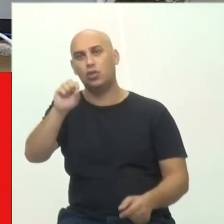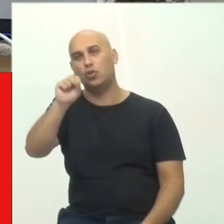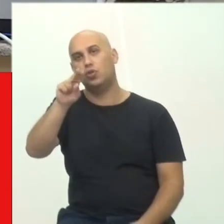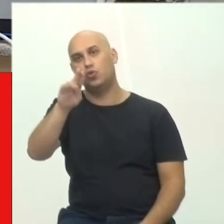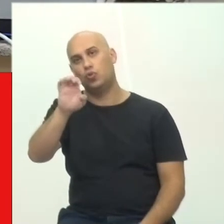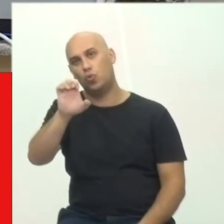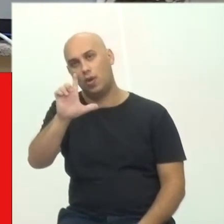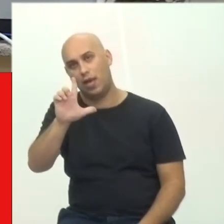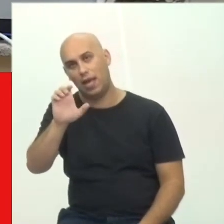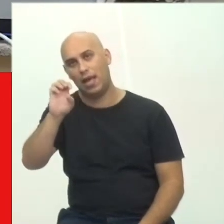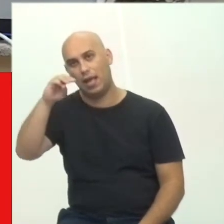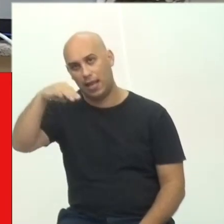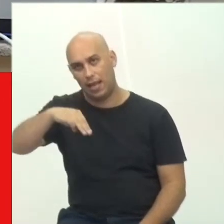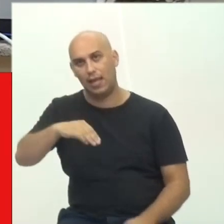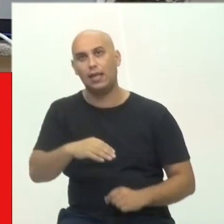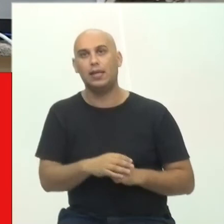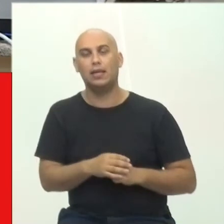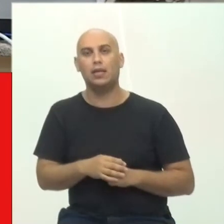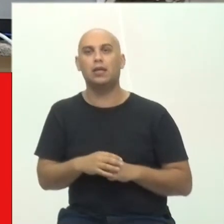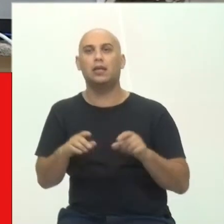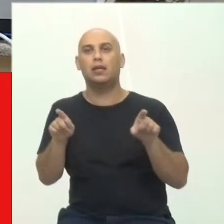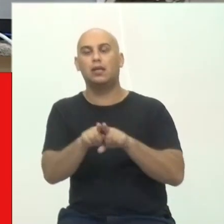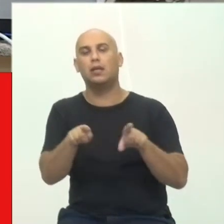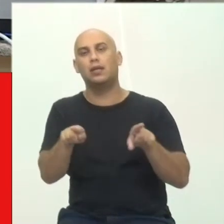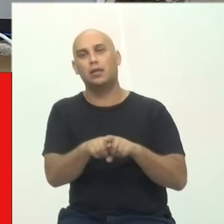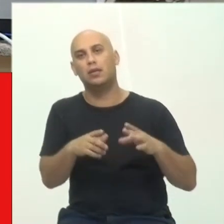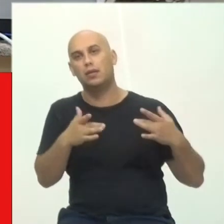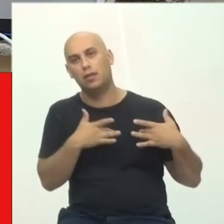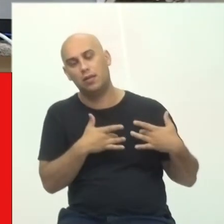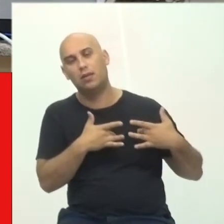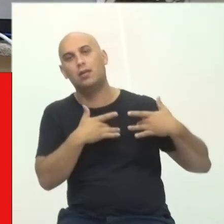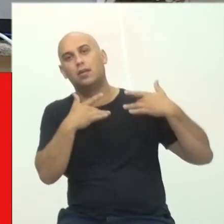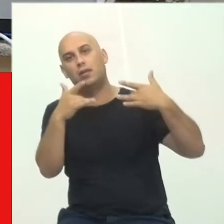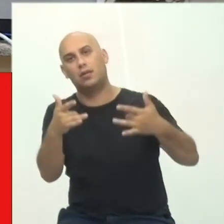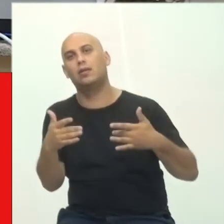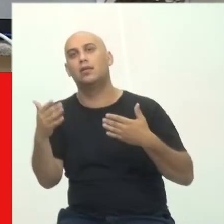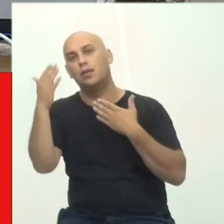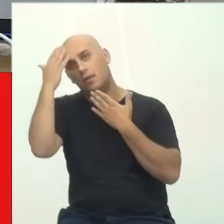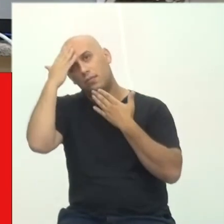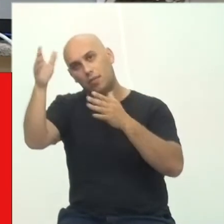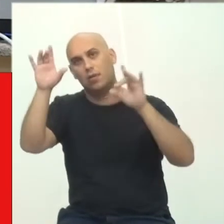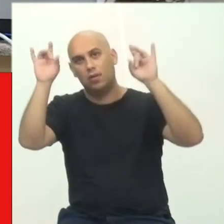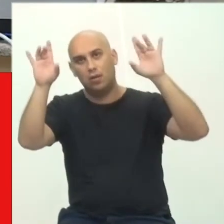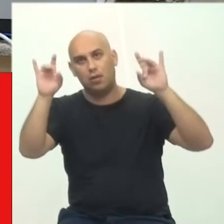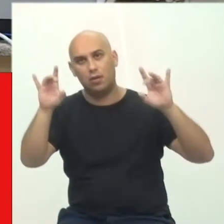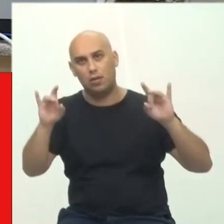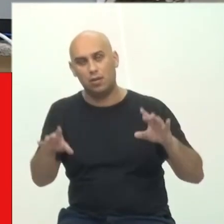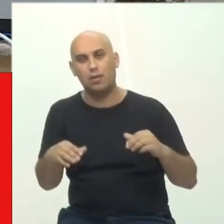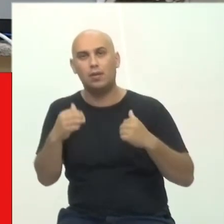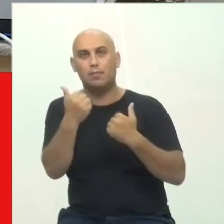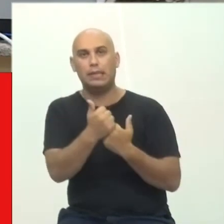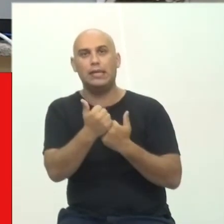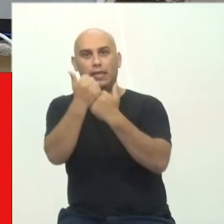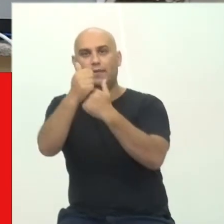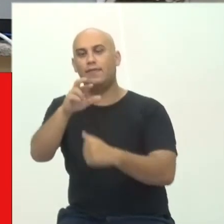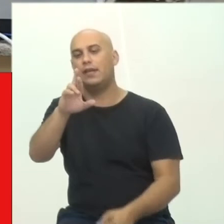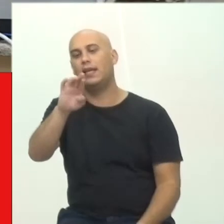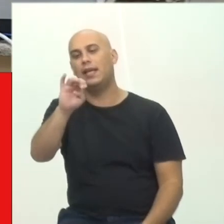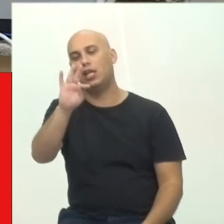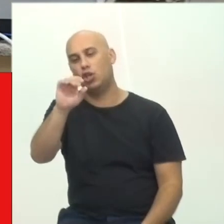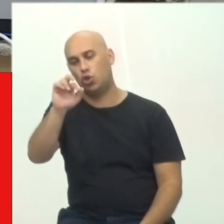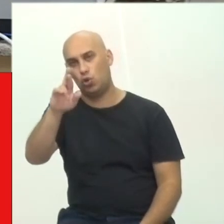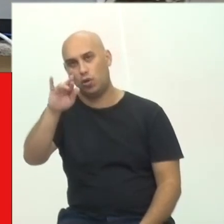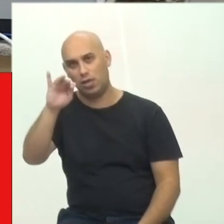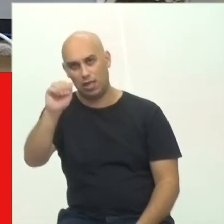muito satisfeito pelo que vocês se propuseram fazer. Um agradecimento especial à nossa magnífica reitora, que as liberou, né,